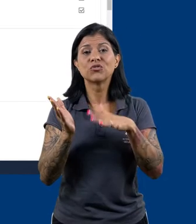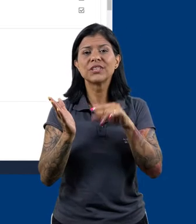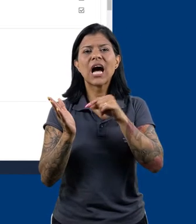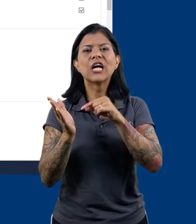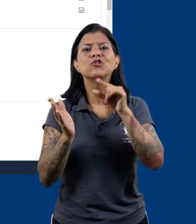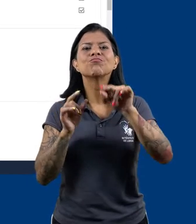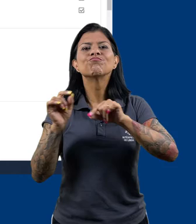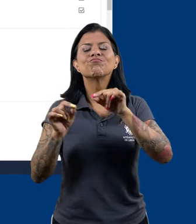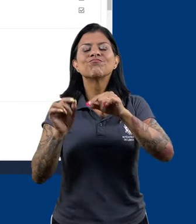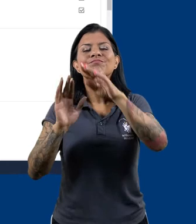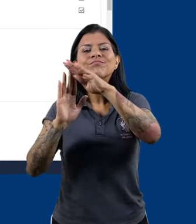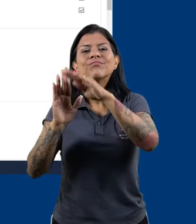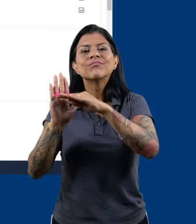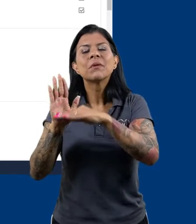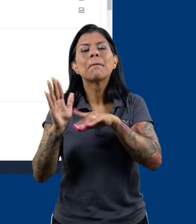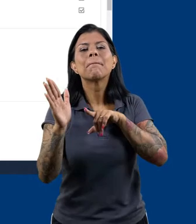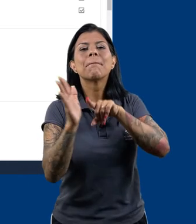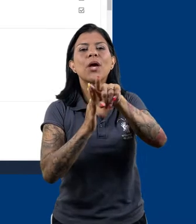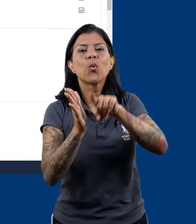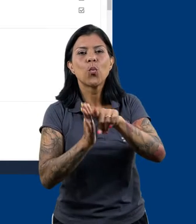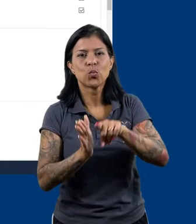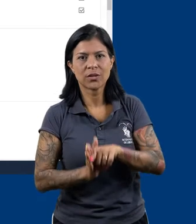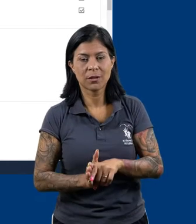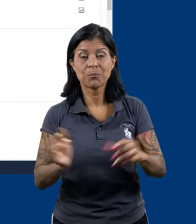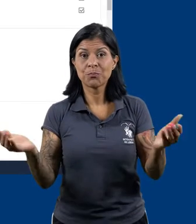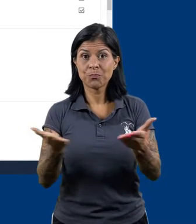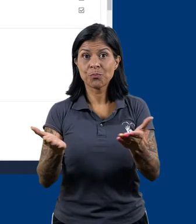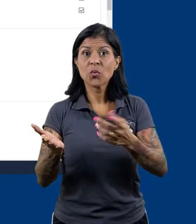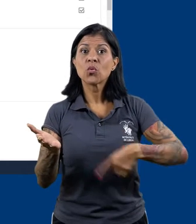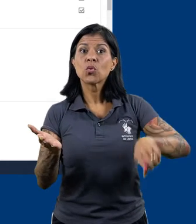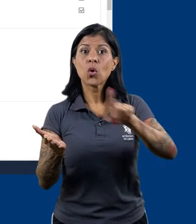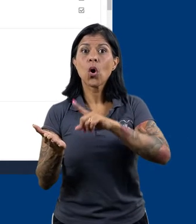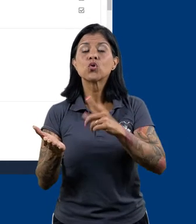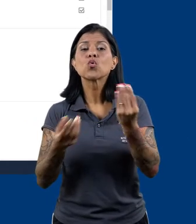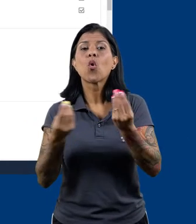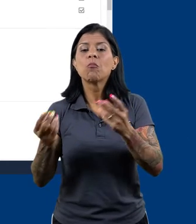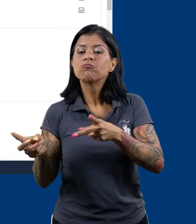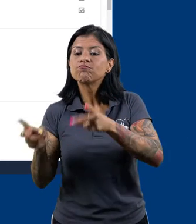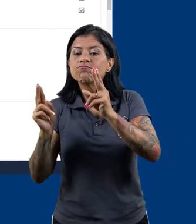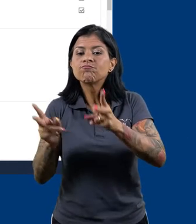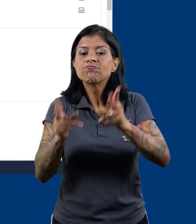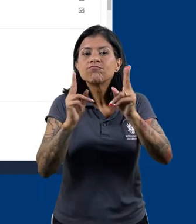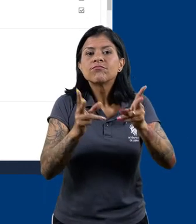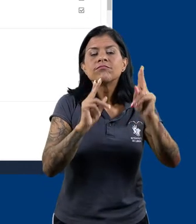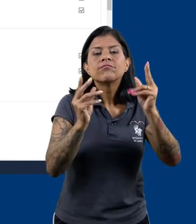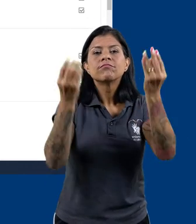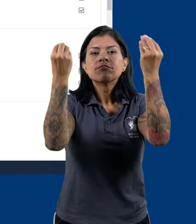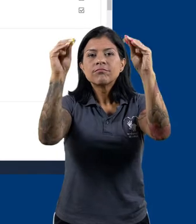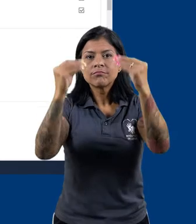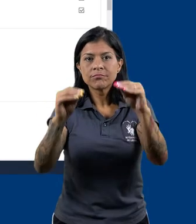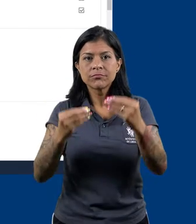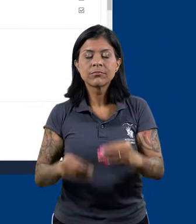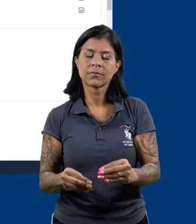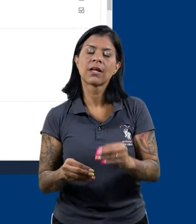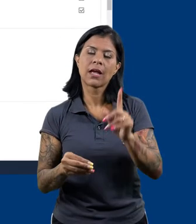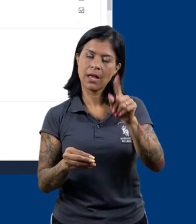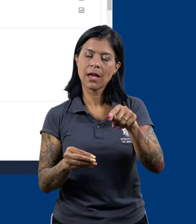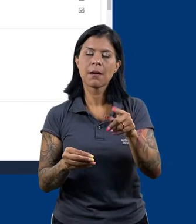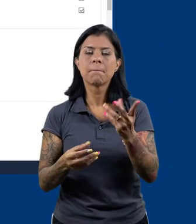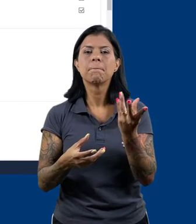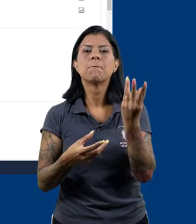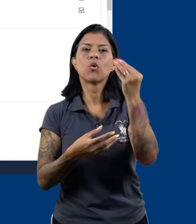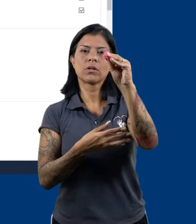questionário. Agora, nessa segunda parte, vamos aprender a editar o questionário inserindo questões no